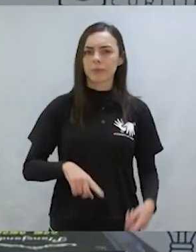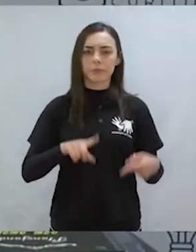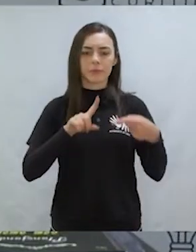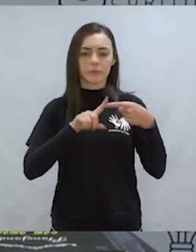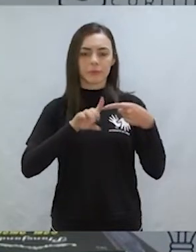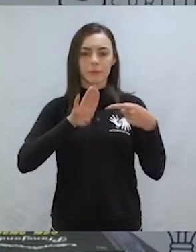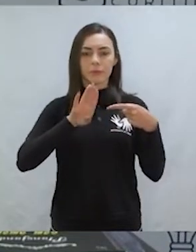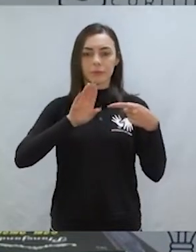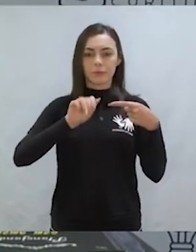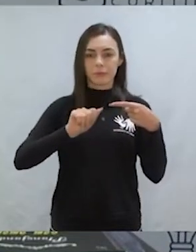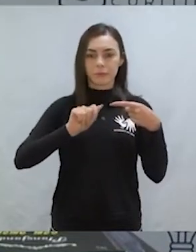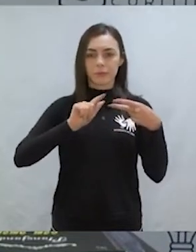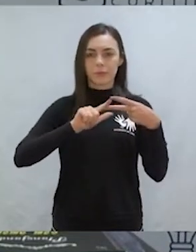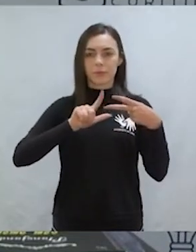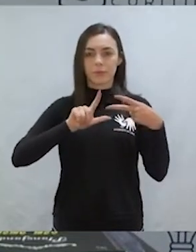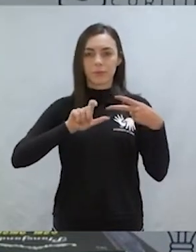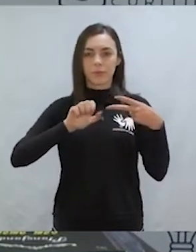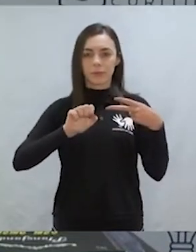palavra baleia?